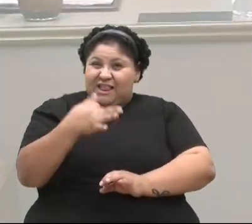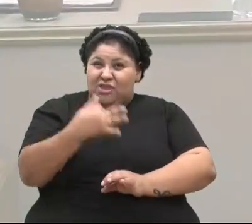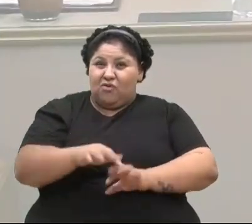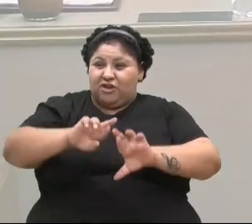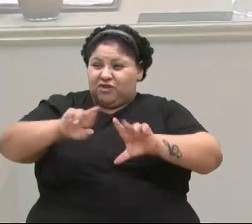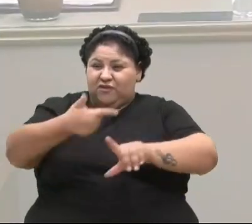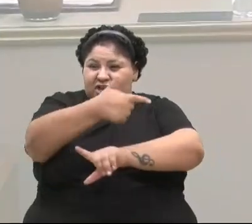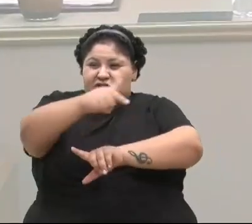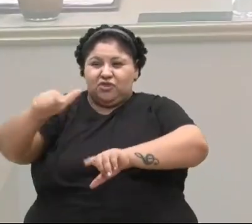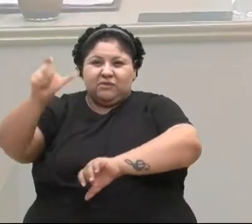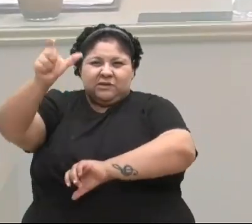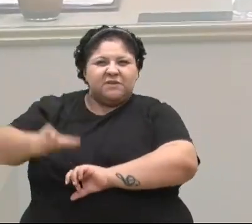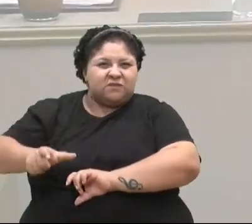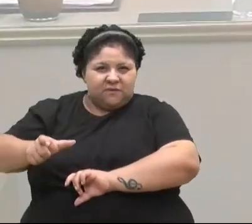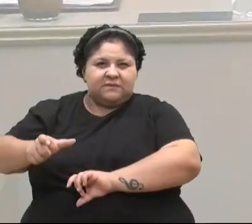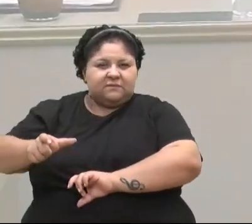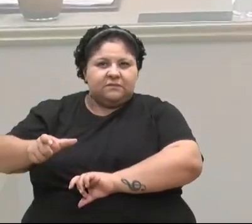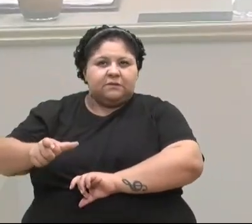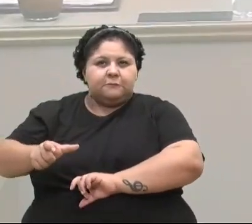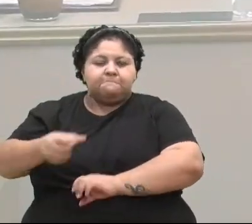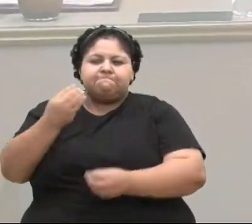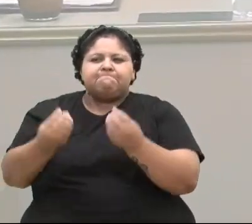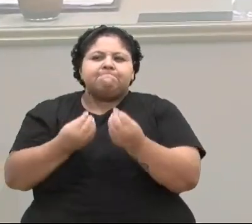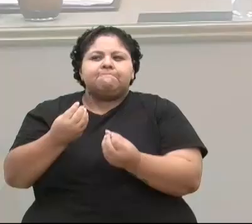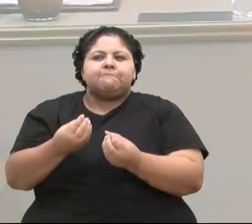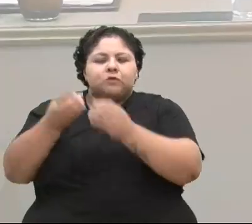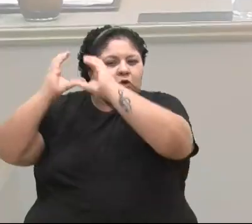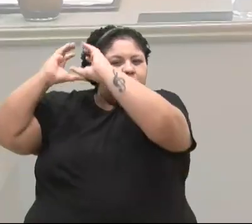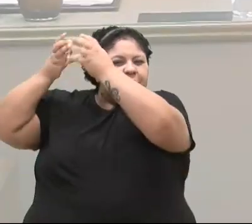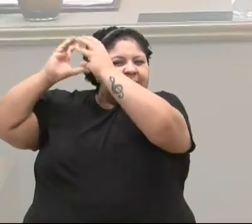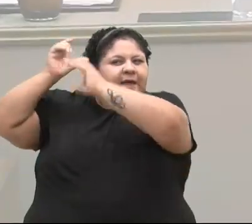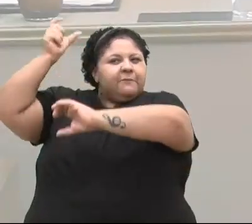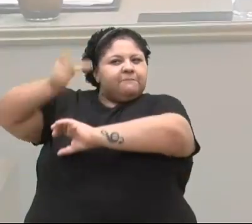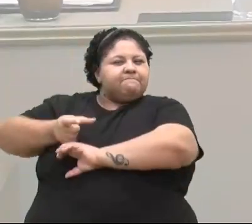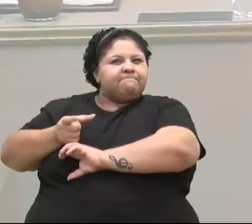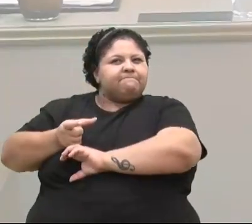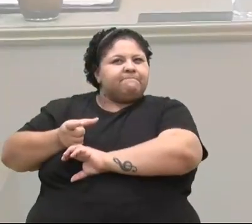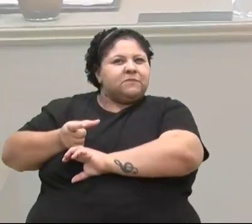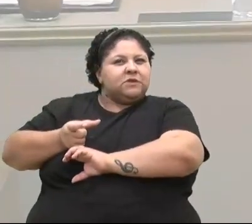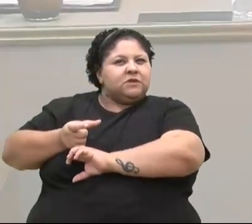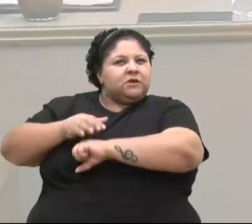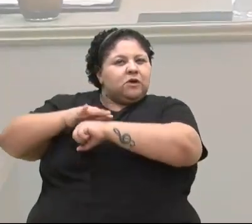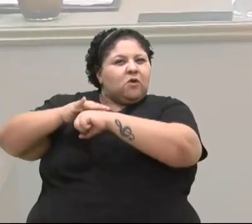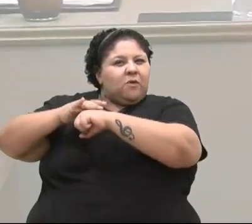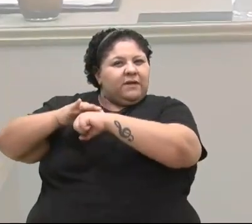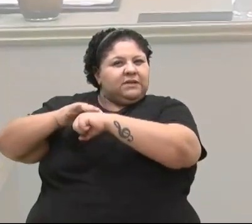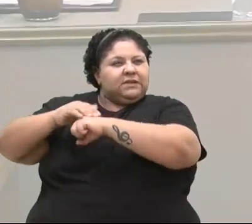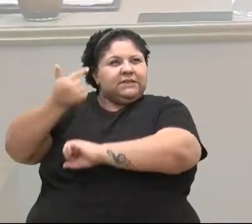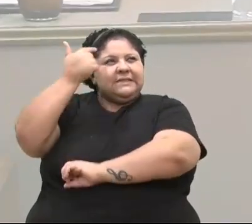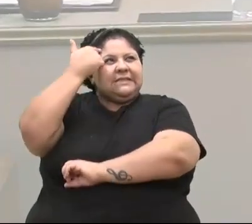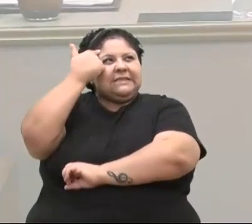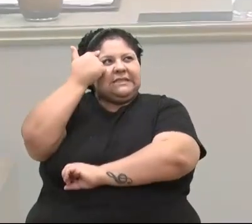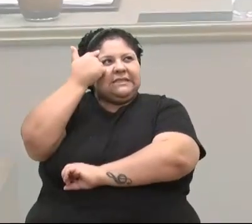sem a síndrome. Seria como se o cérebro das pessoas com fibromialgia interpretasse